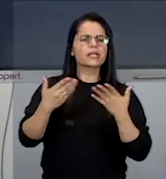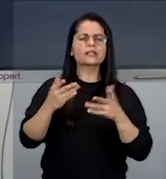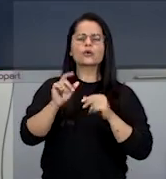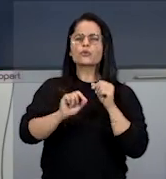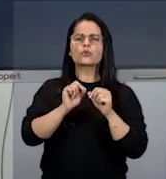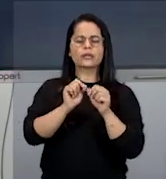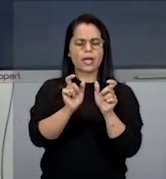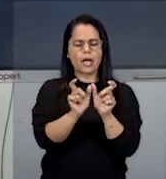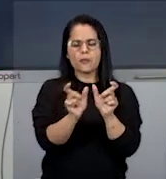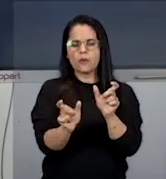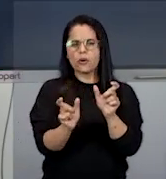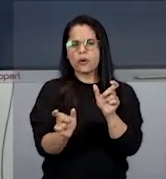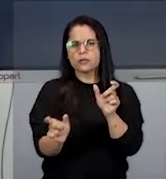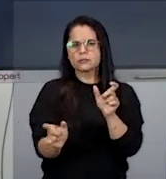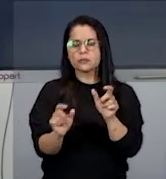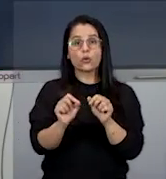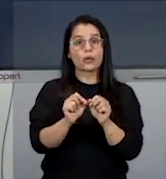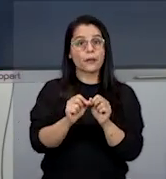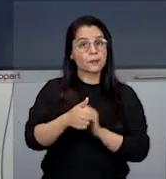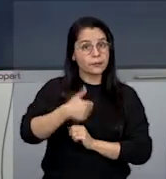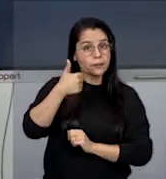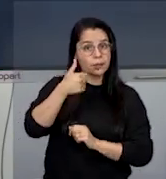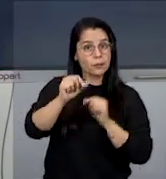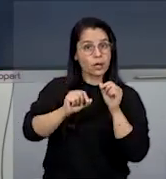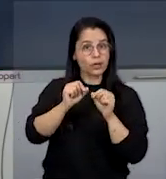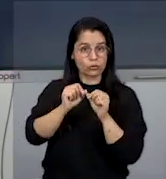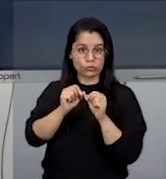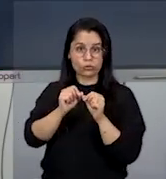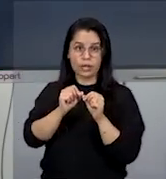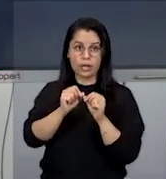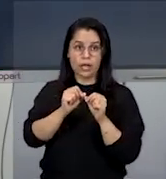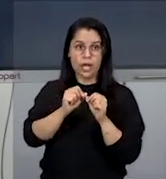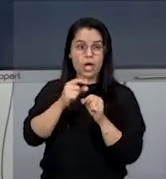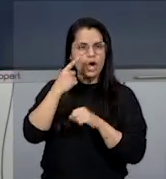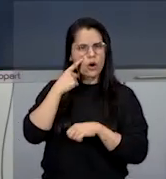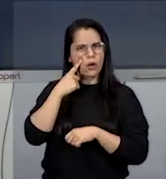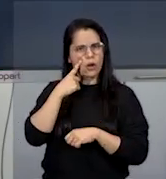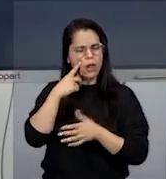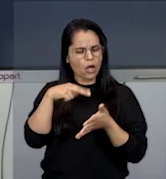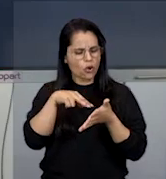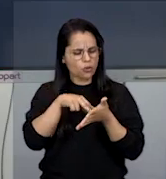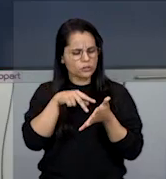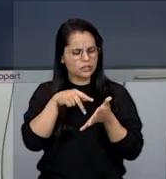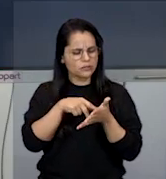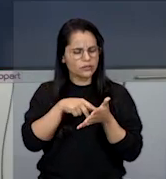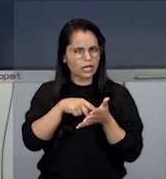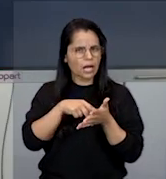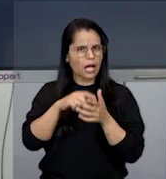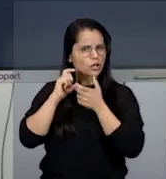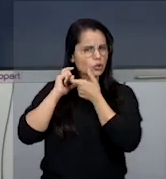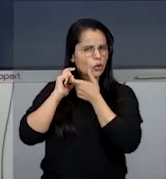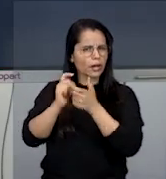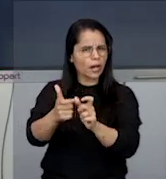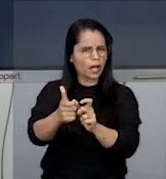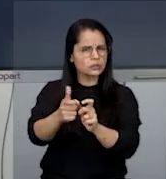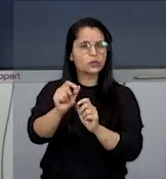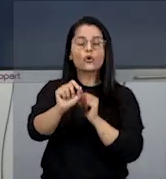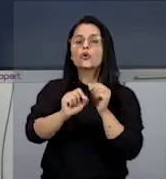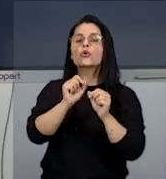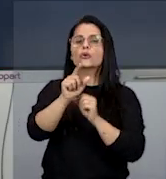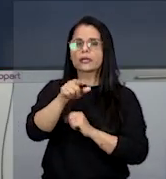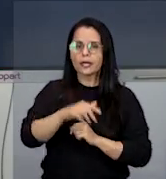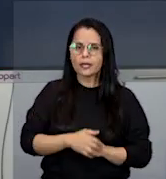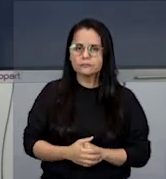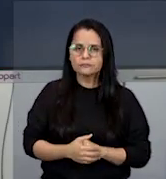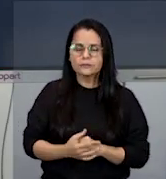que é polissemia? Primeiro, eu tirei polissemia do significado clássico dela. O que é significado clássico?